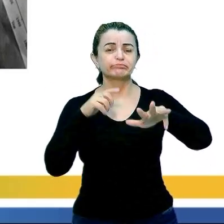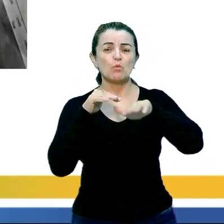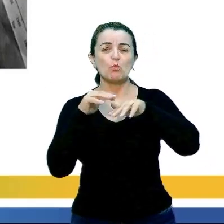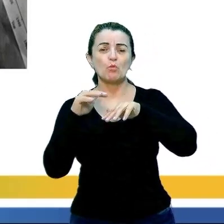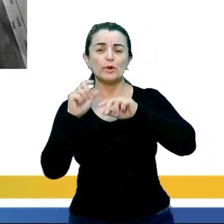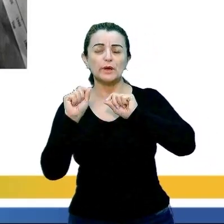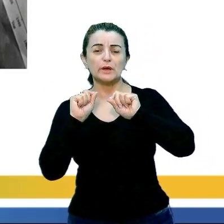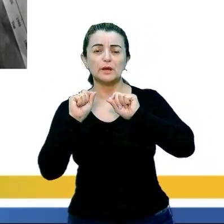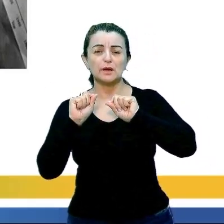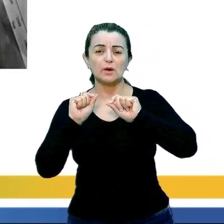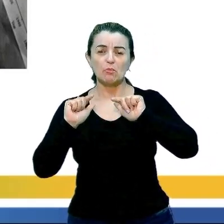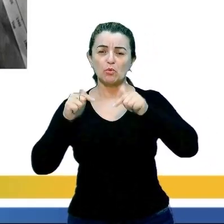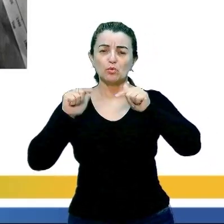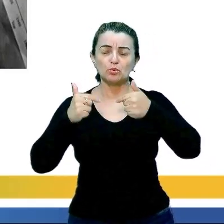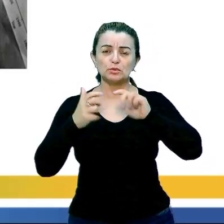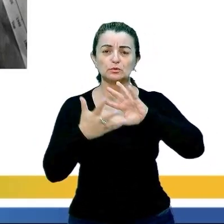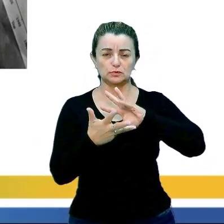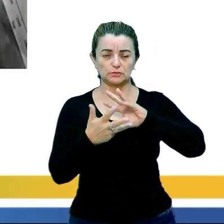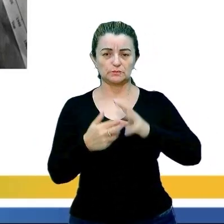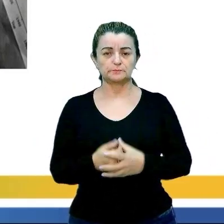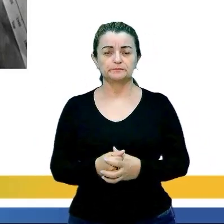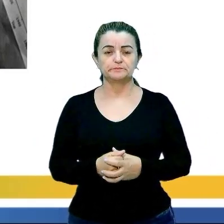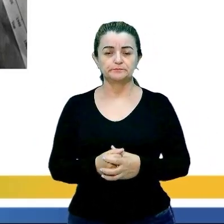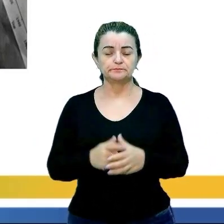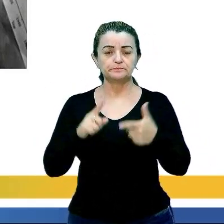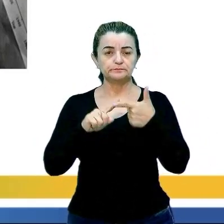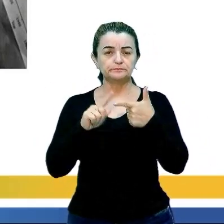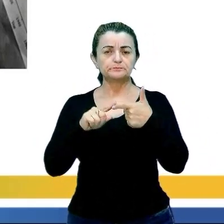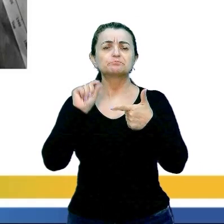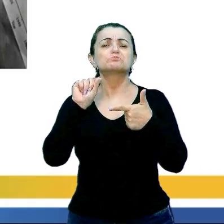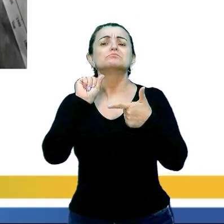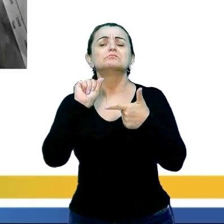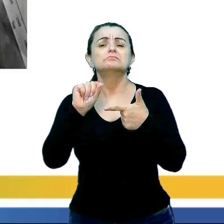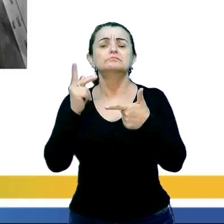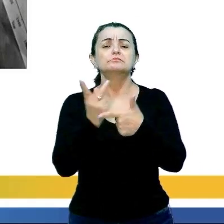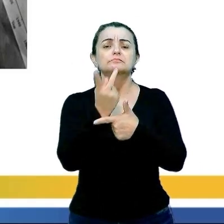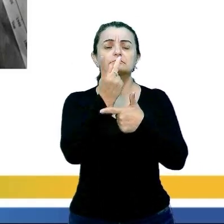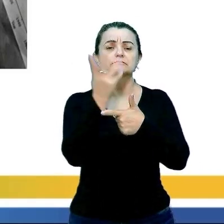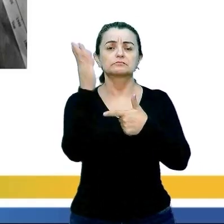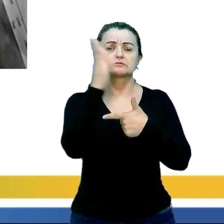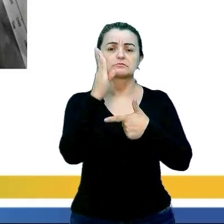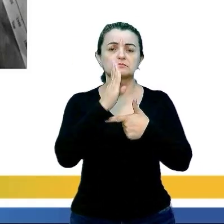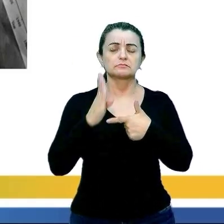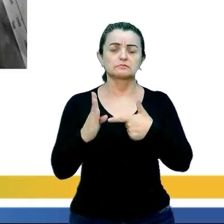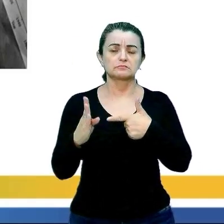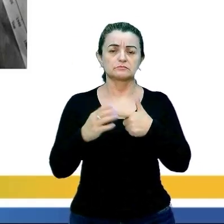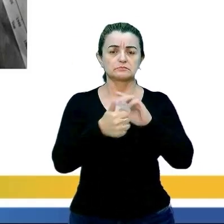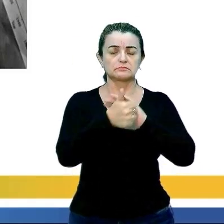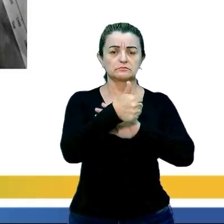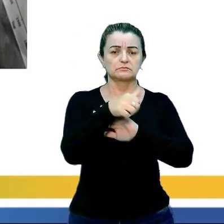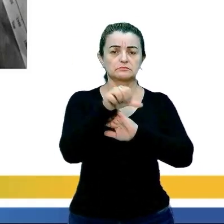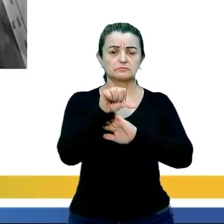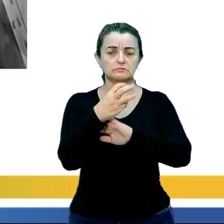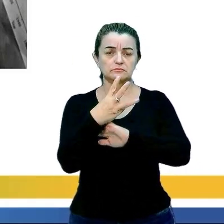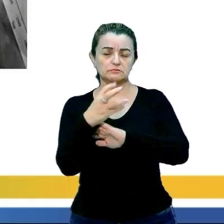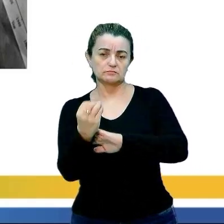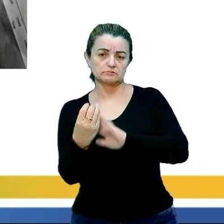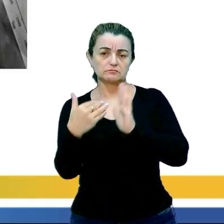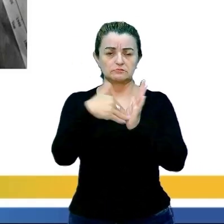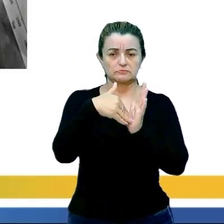no mundo. A outra questão é, o que está acontecendo no Brasil de 1930 a